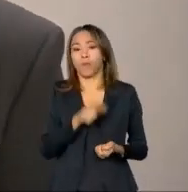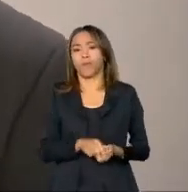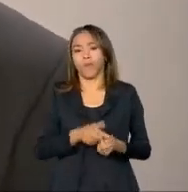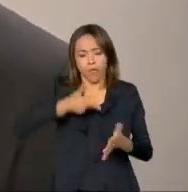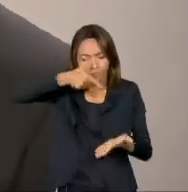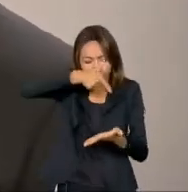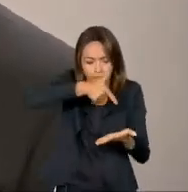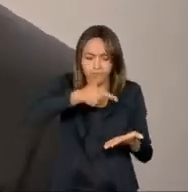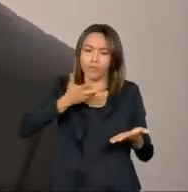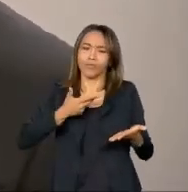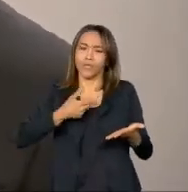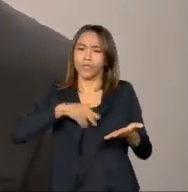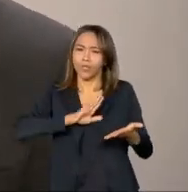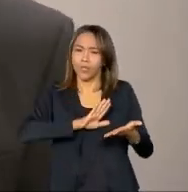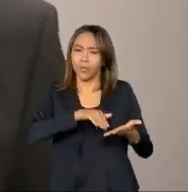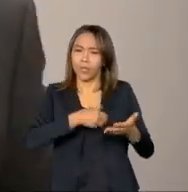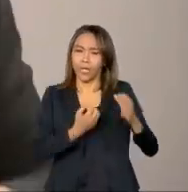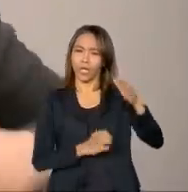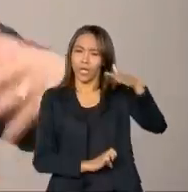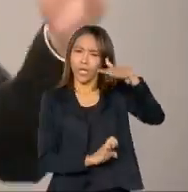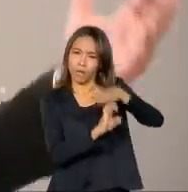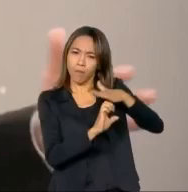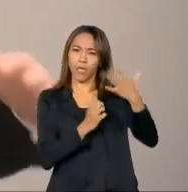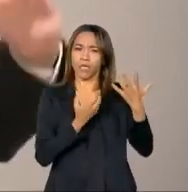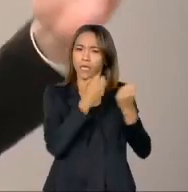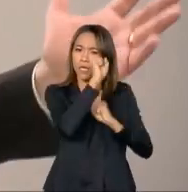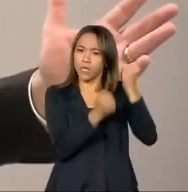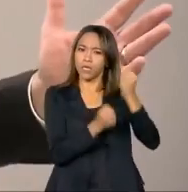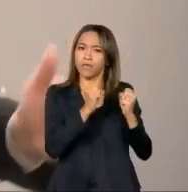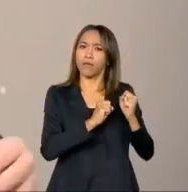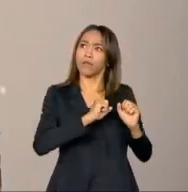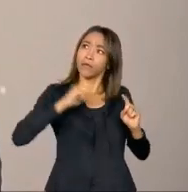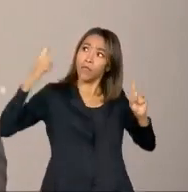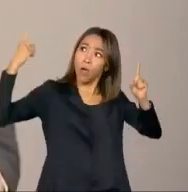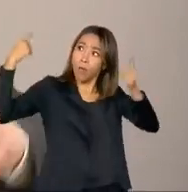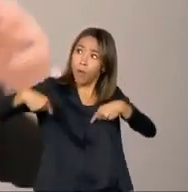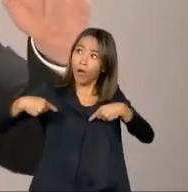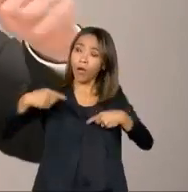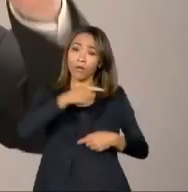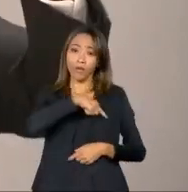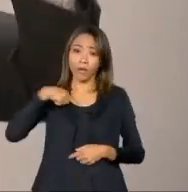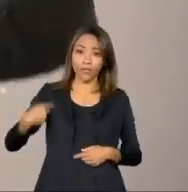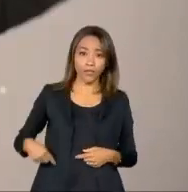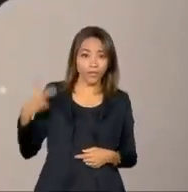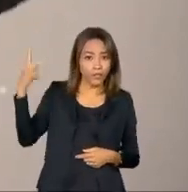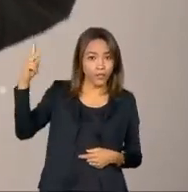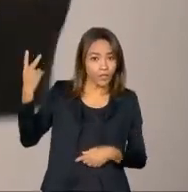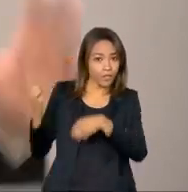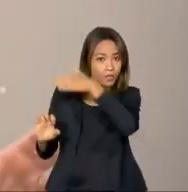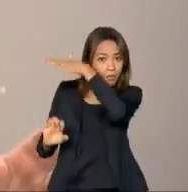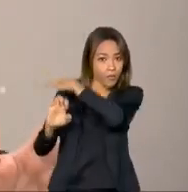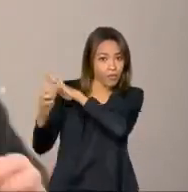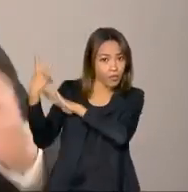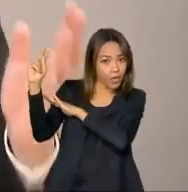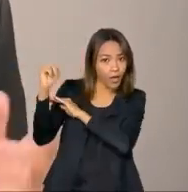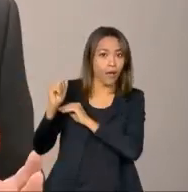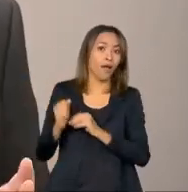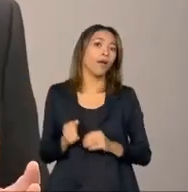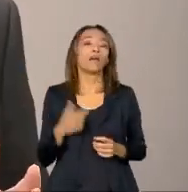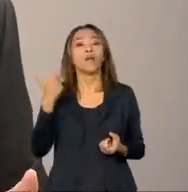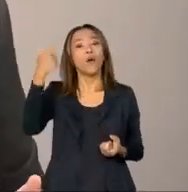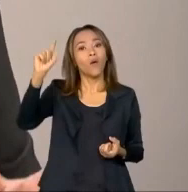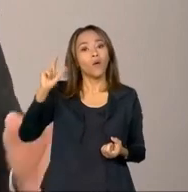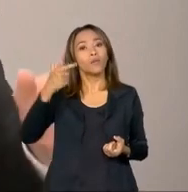competir com uma outra grande mineradora da China. Um grande produtor de determinado assunto vai competir com outro produtor de outro lugar e assim por diante, de